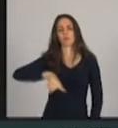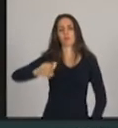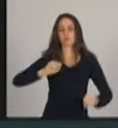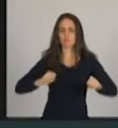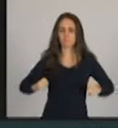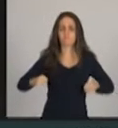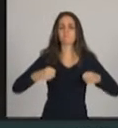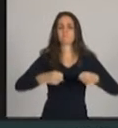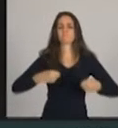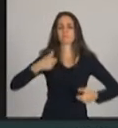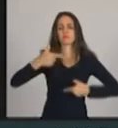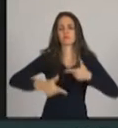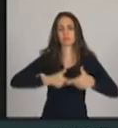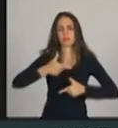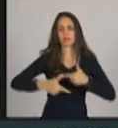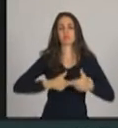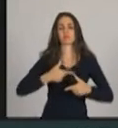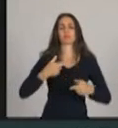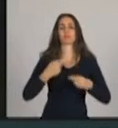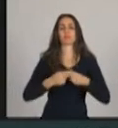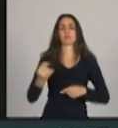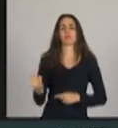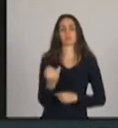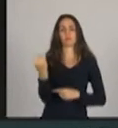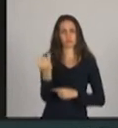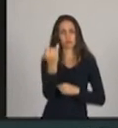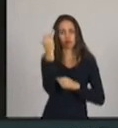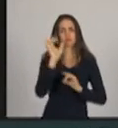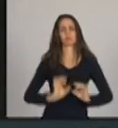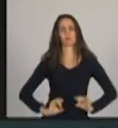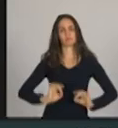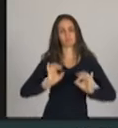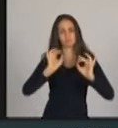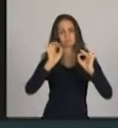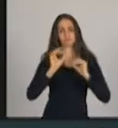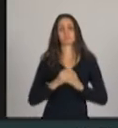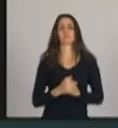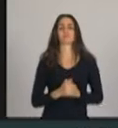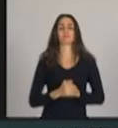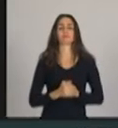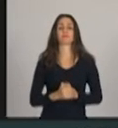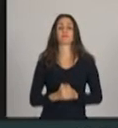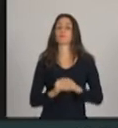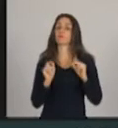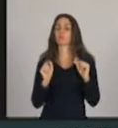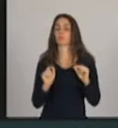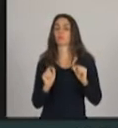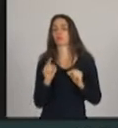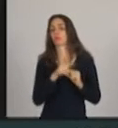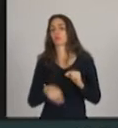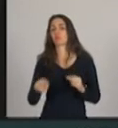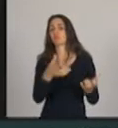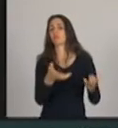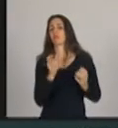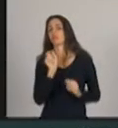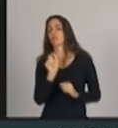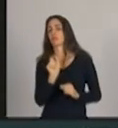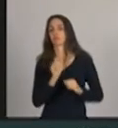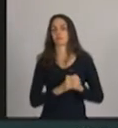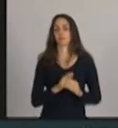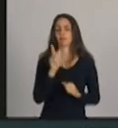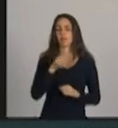de frente em um trabalho essencial. E o que mais desejam